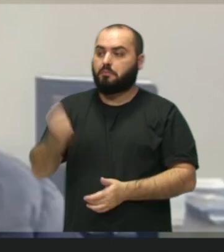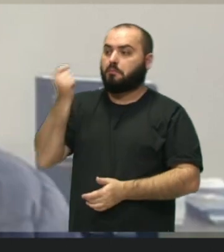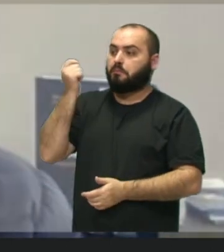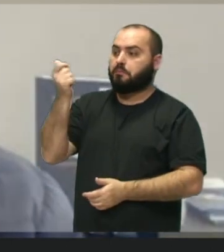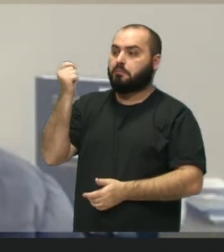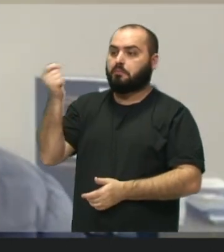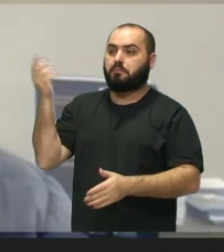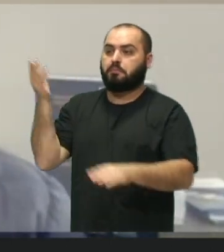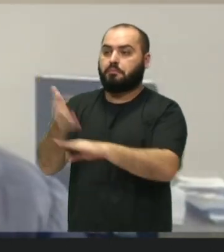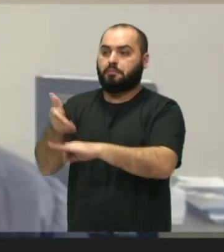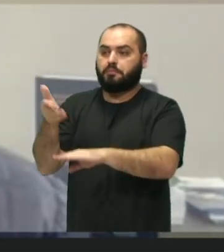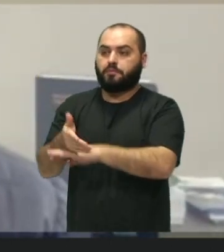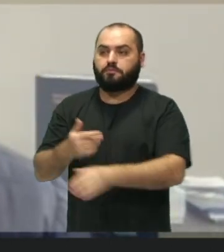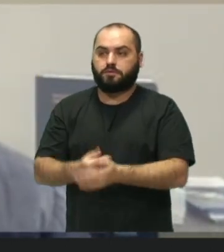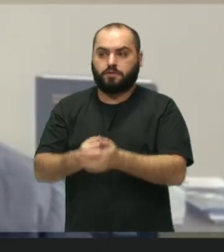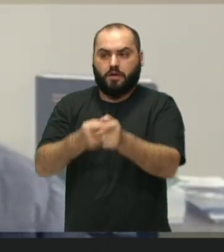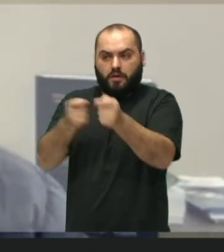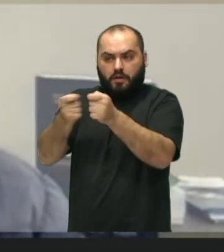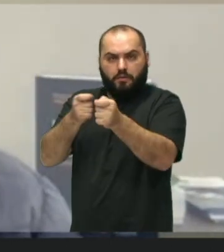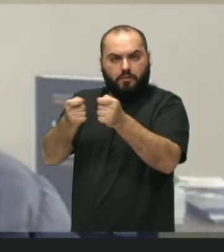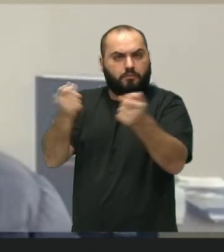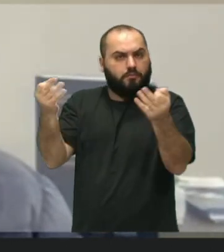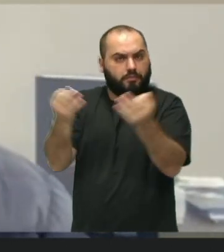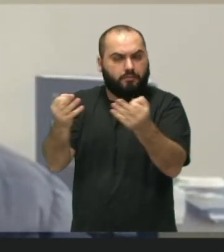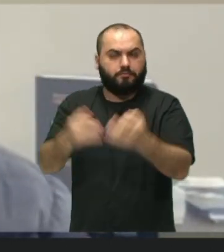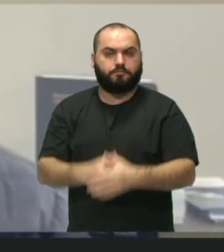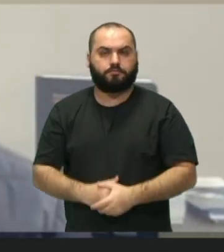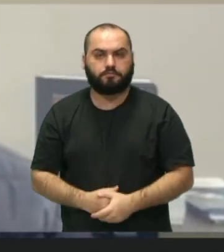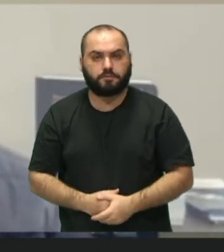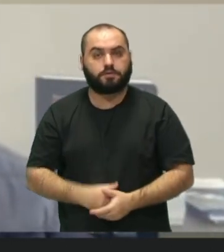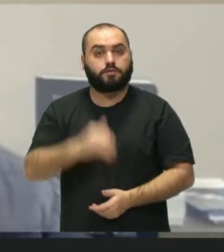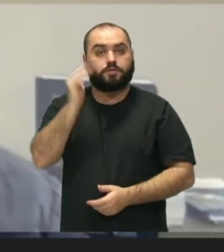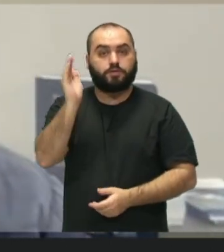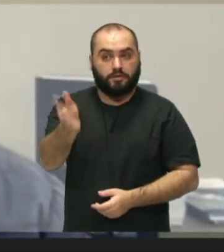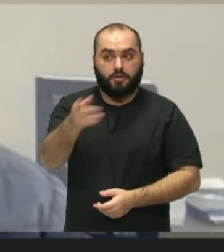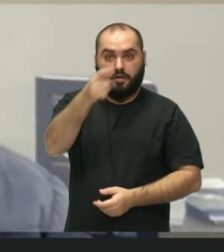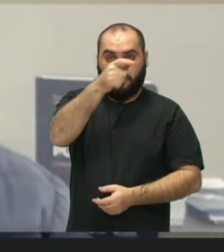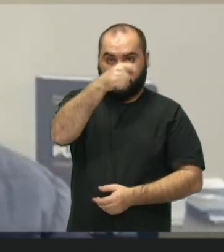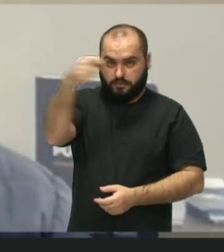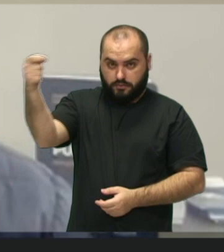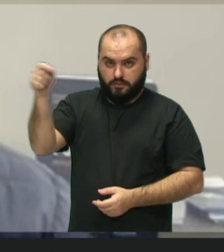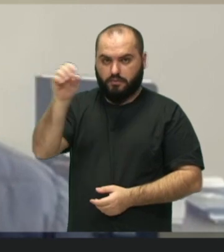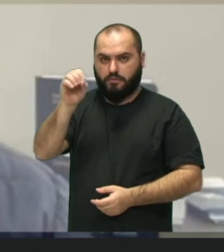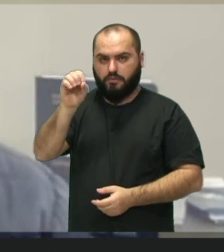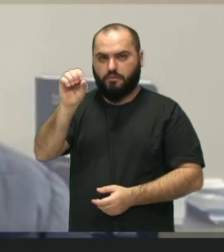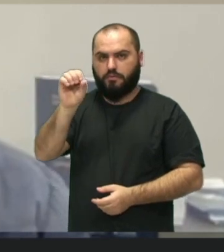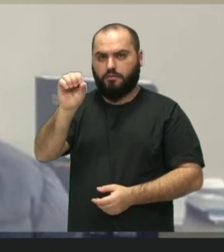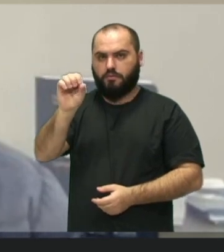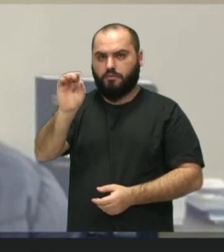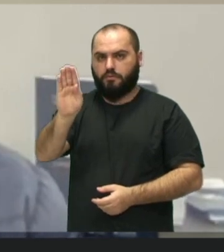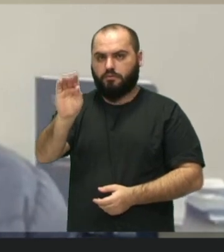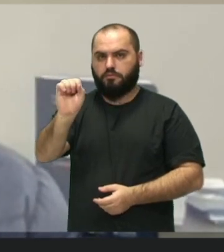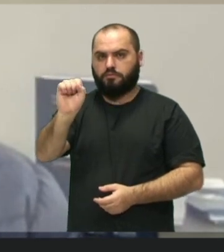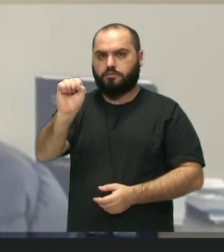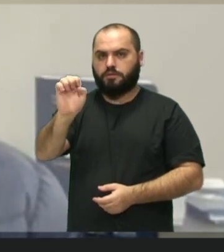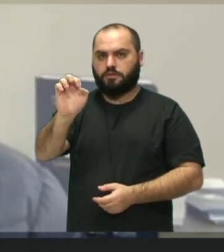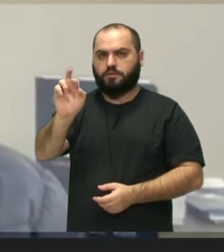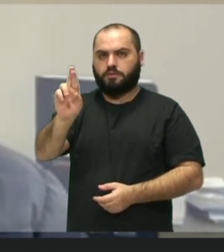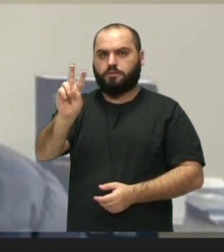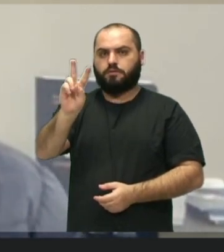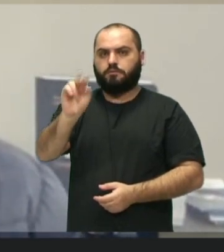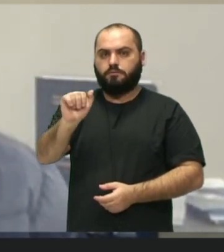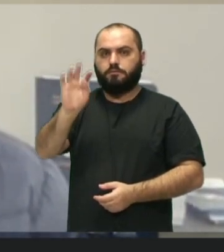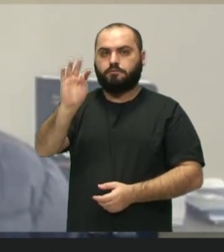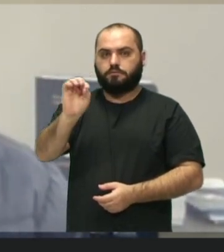e negócios muito atrativos. E a pergunta que fica para o observatório e é essa necessidade dessa parceria